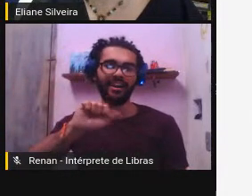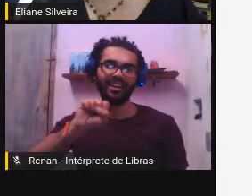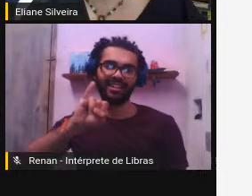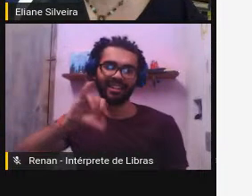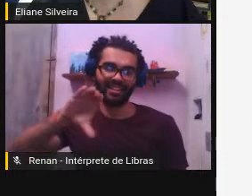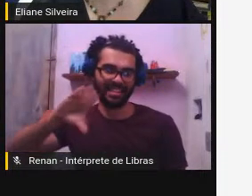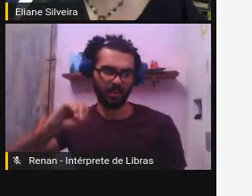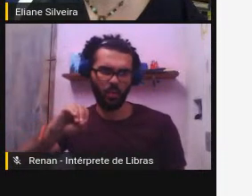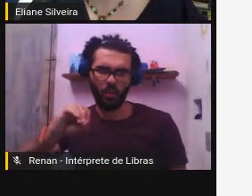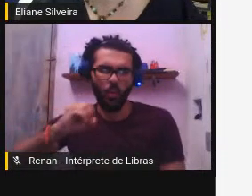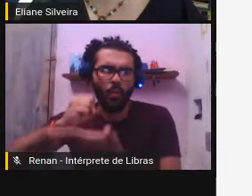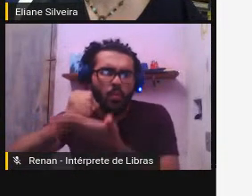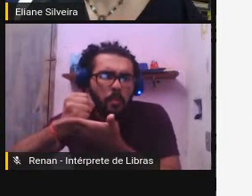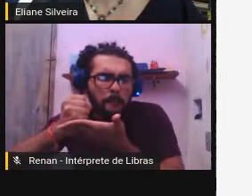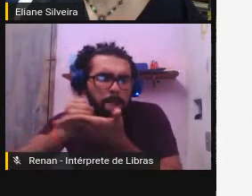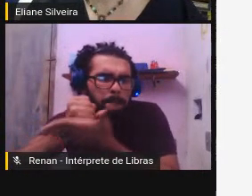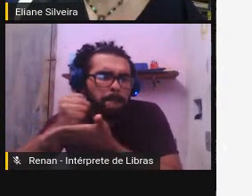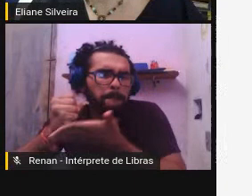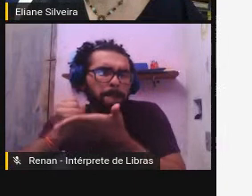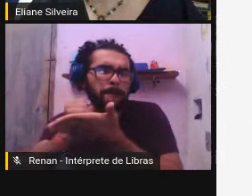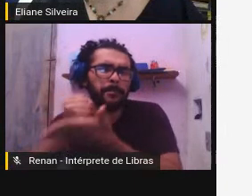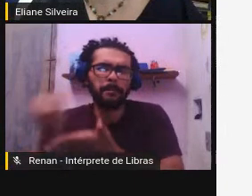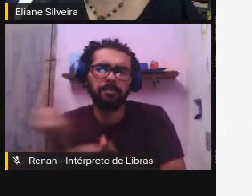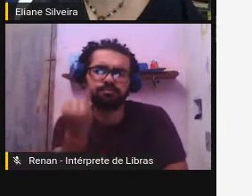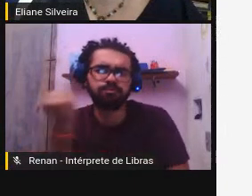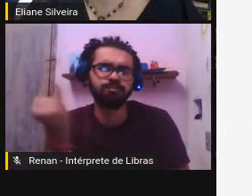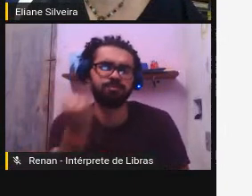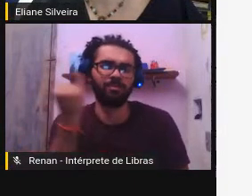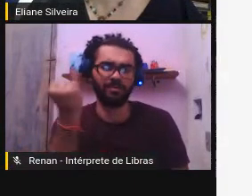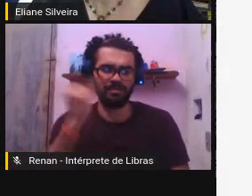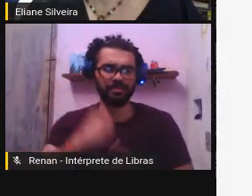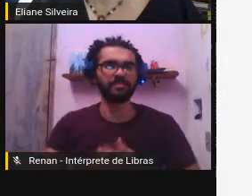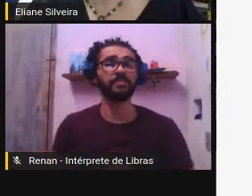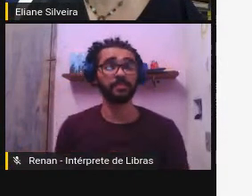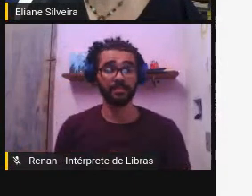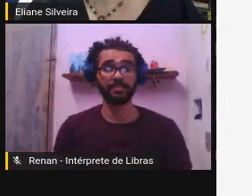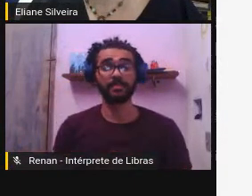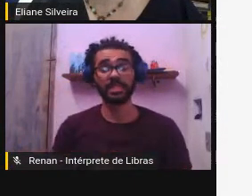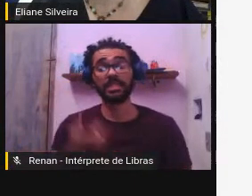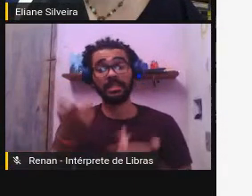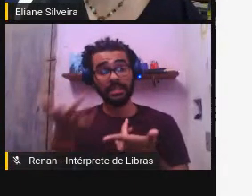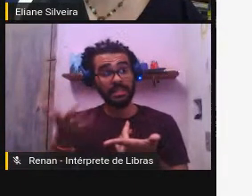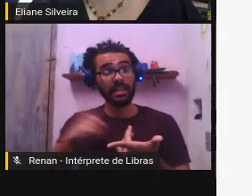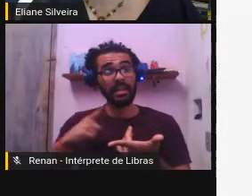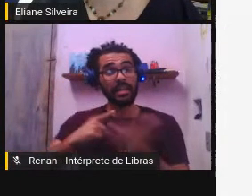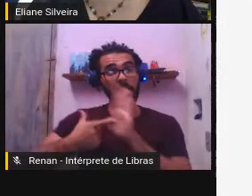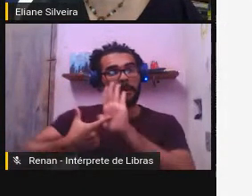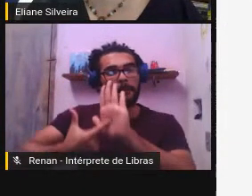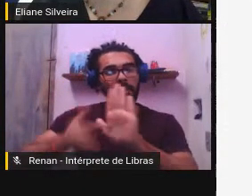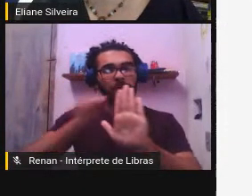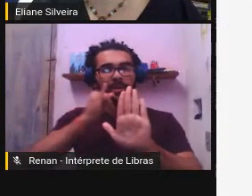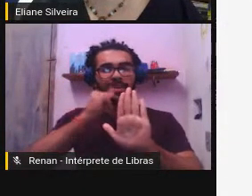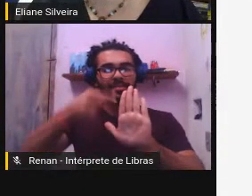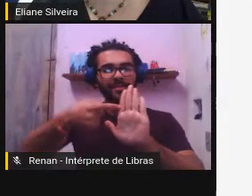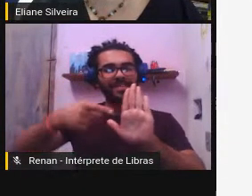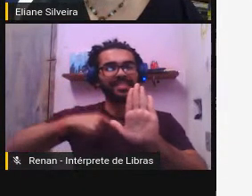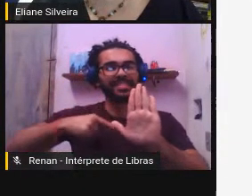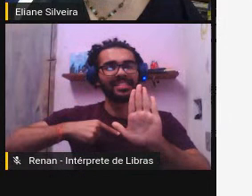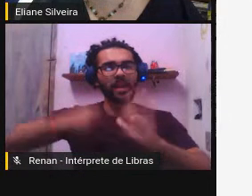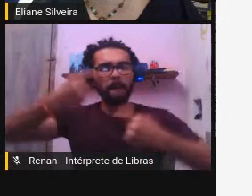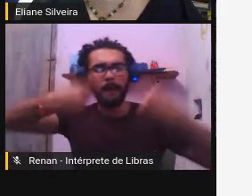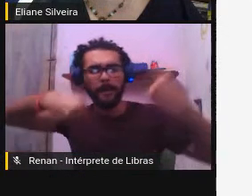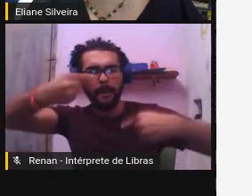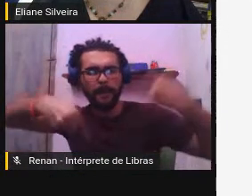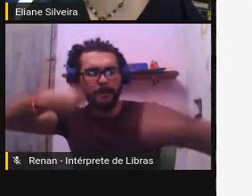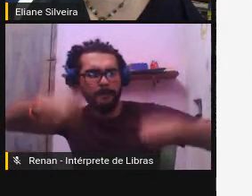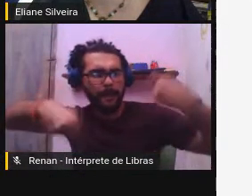oferecer elementos que joguem luz sobre a posição do próprio Sossir a respeito das polêmicas que sustentam recepções tão diversas